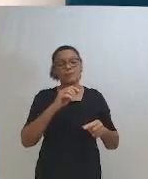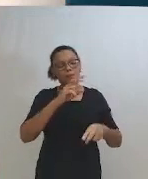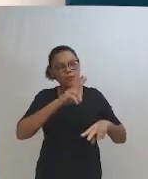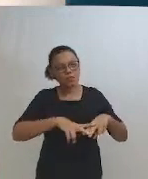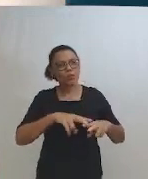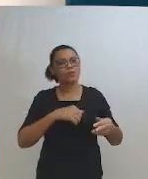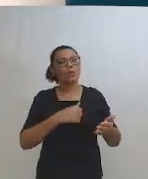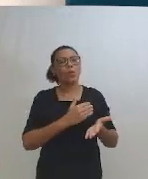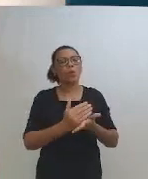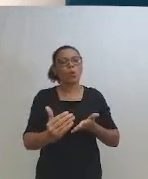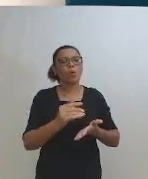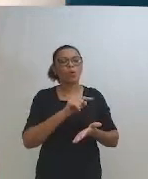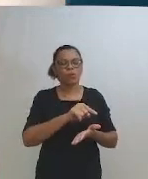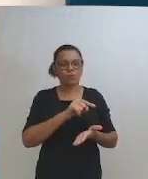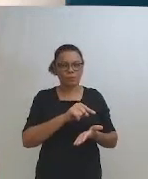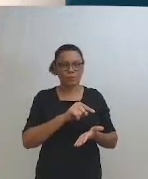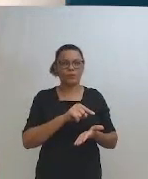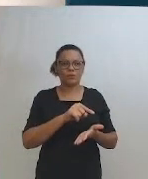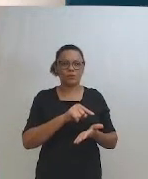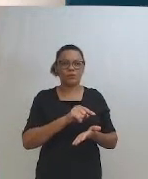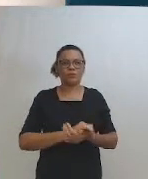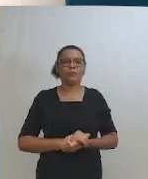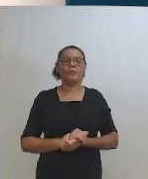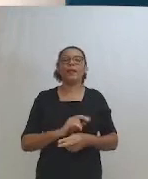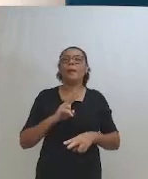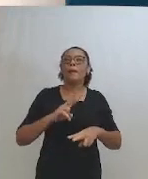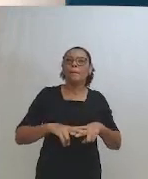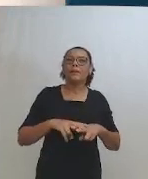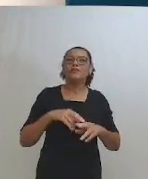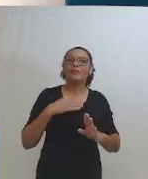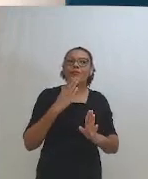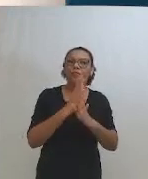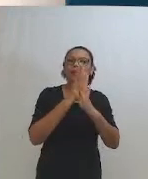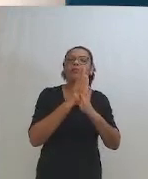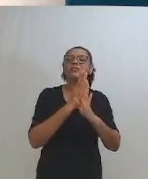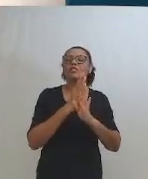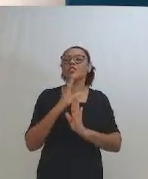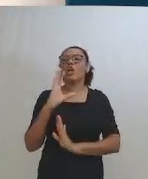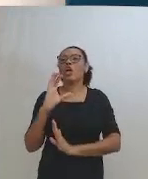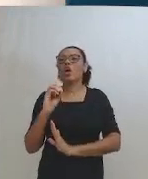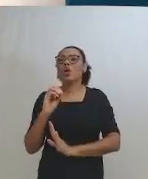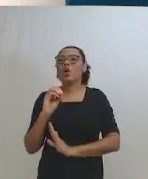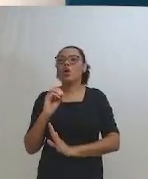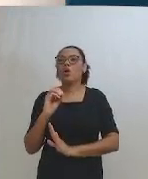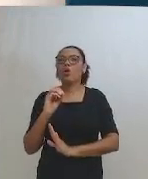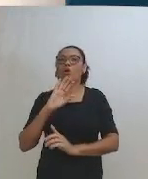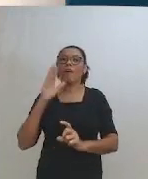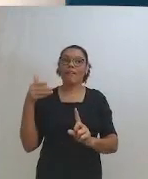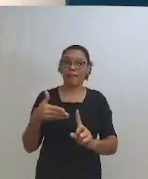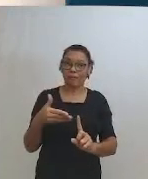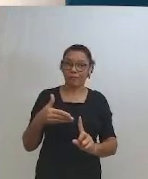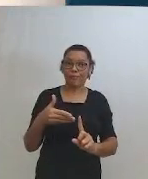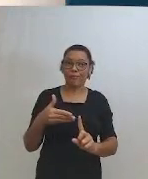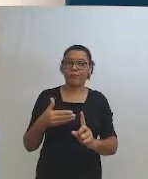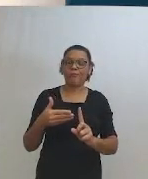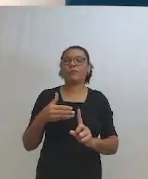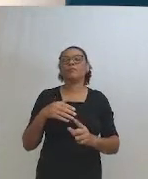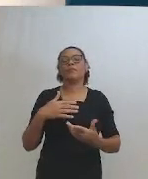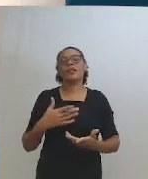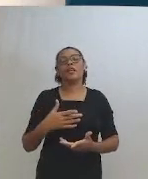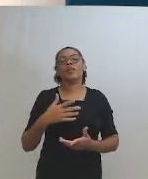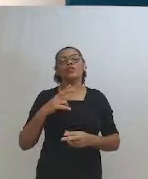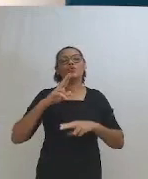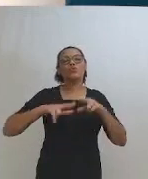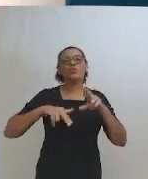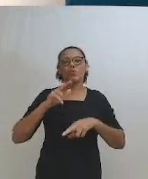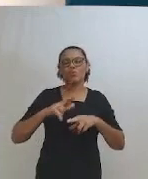se originaram a partir da prisão em flagrante do Correio Rogério, lá em julho de 2019. Mediante a